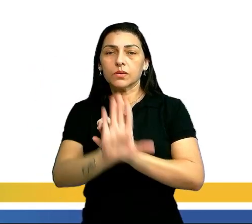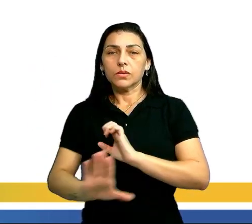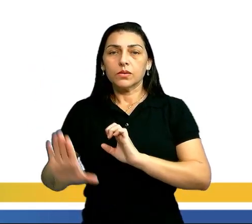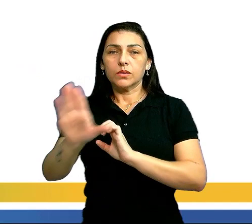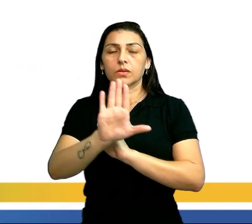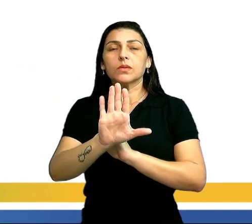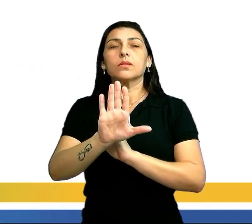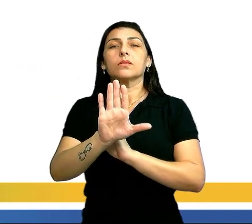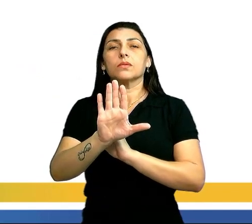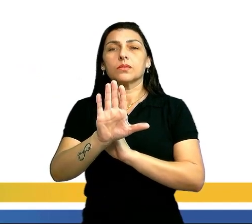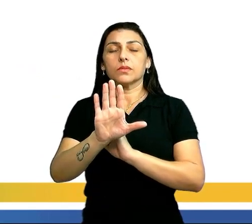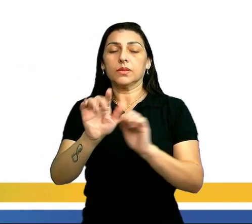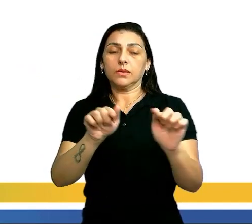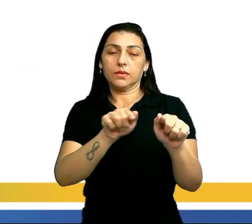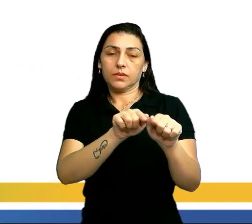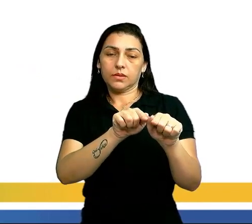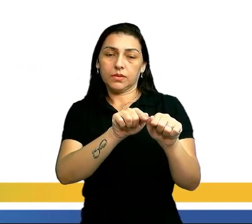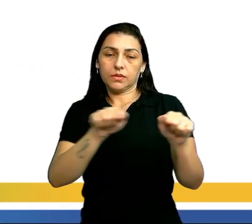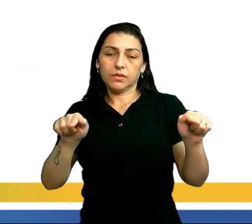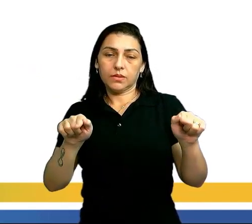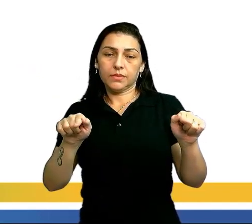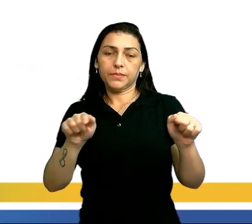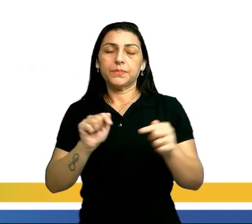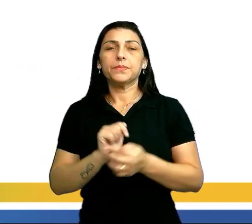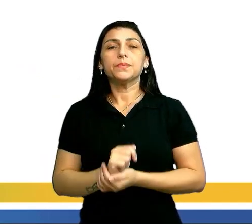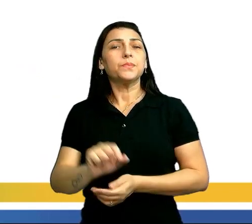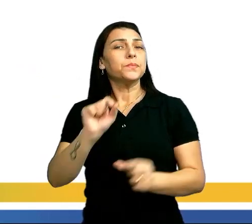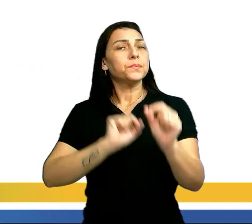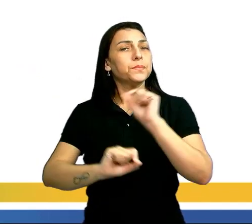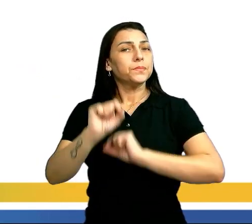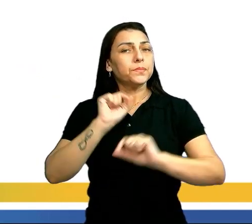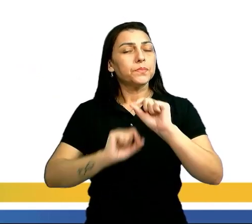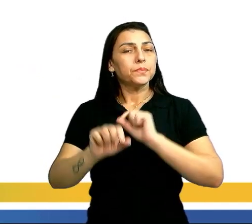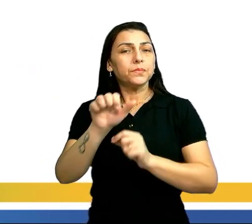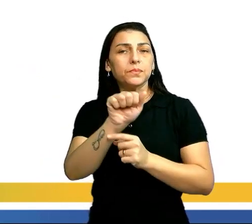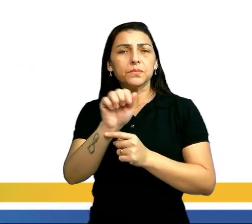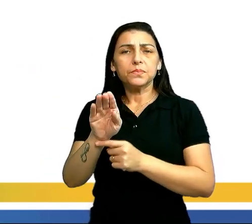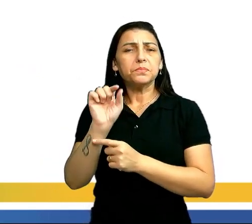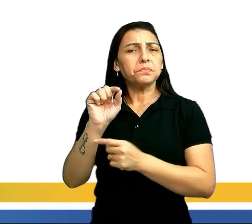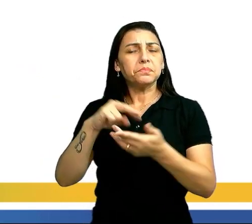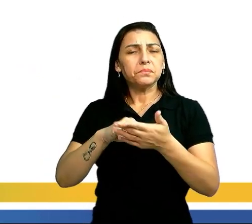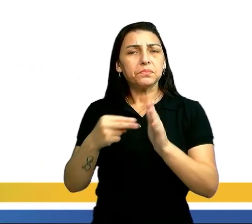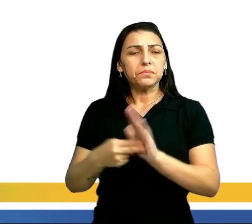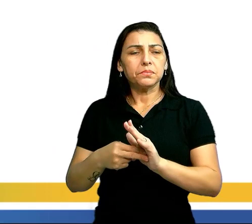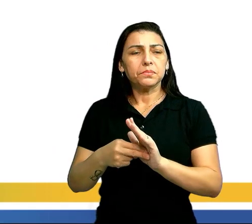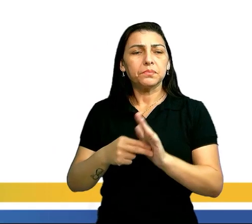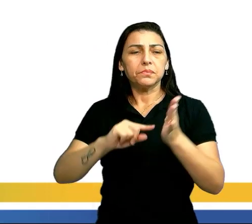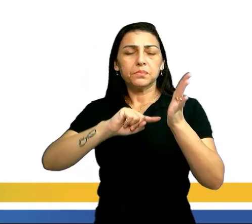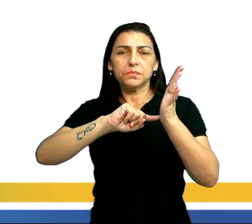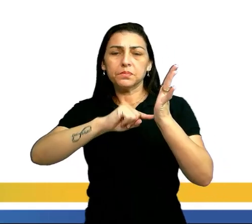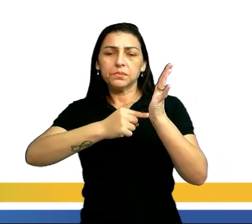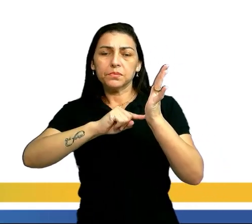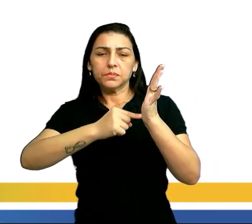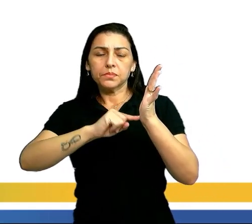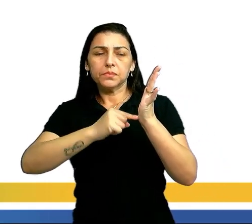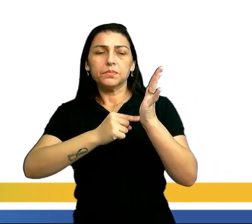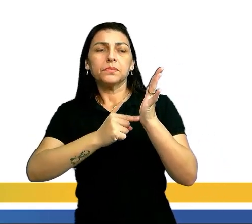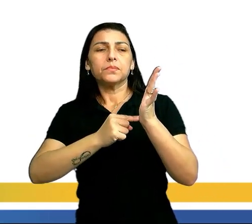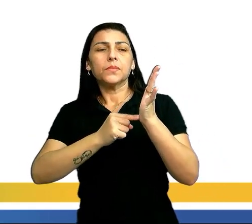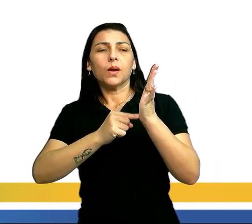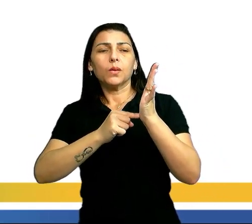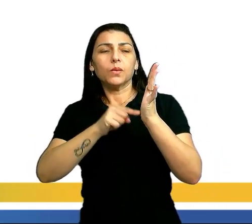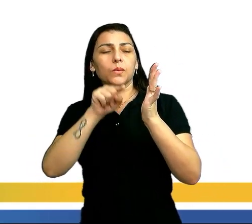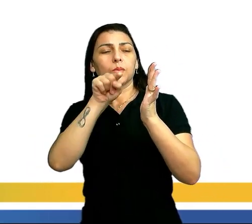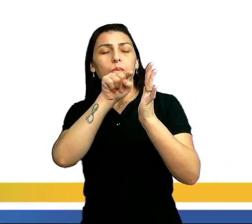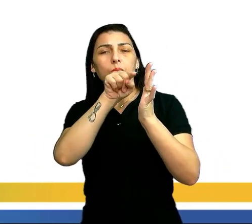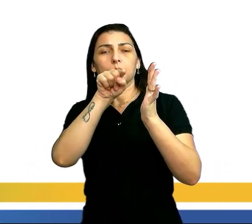geral dessa reta. E no caso, o que seria o A e o B? Esses pontos que estão no